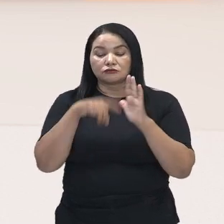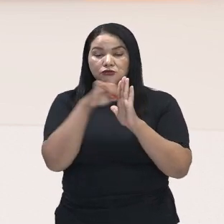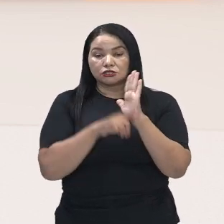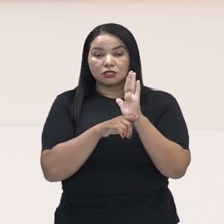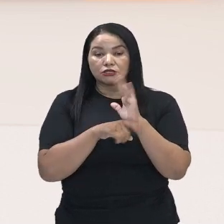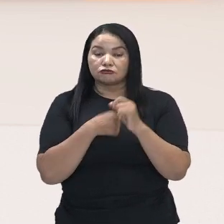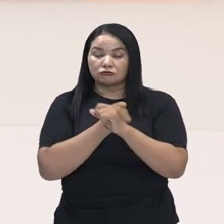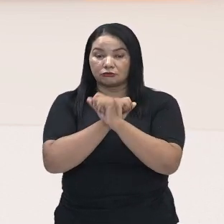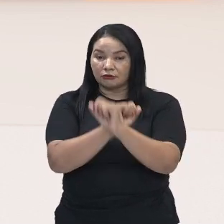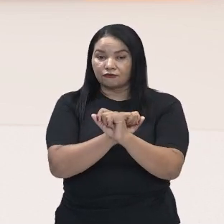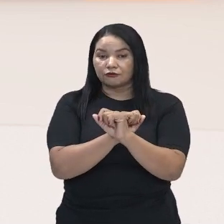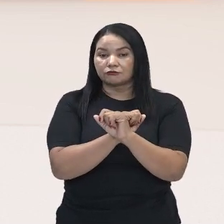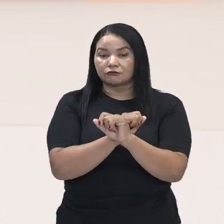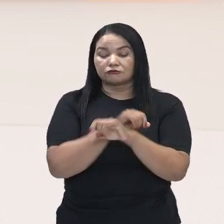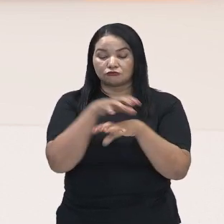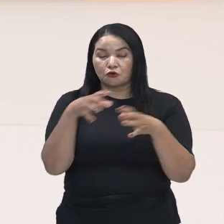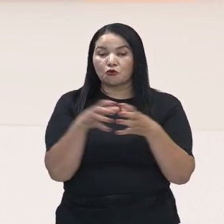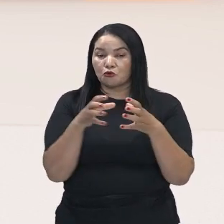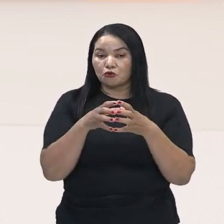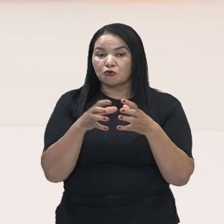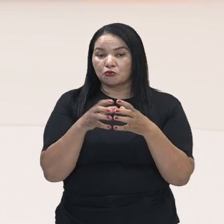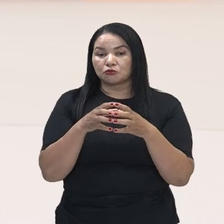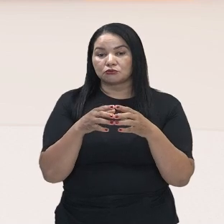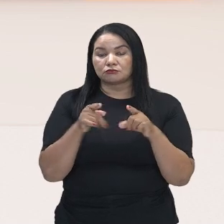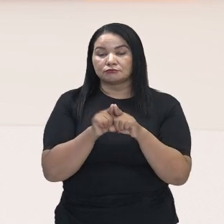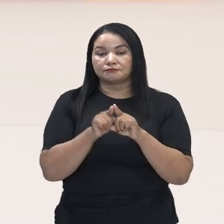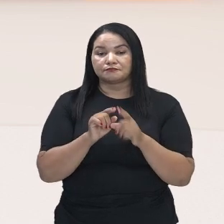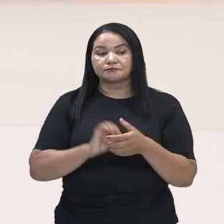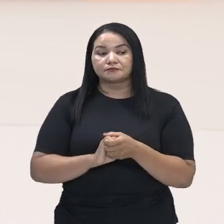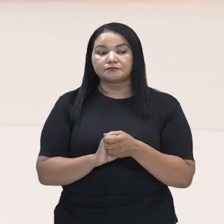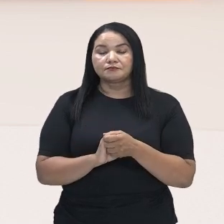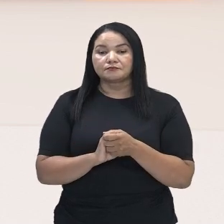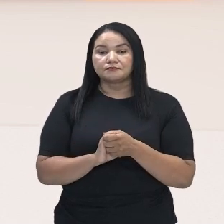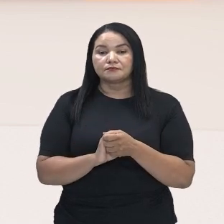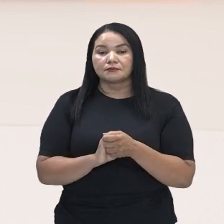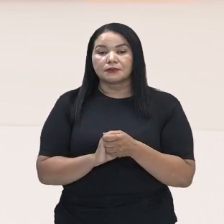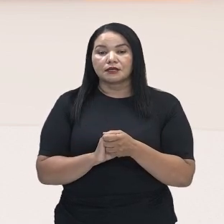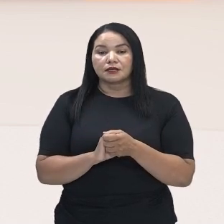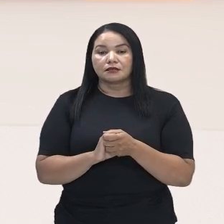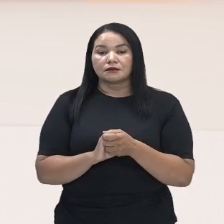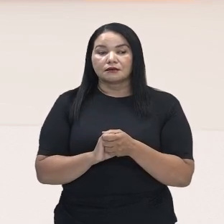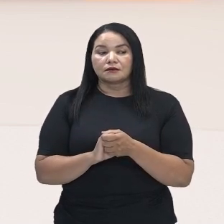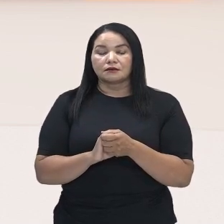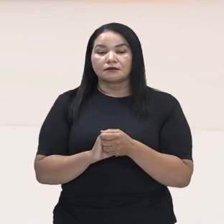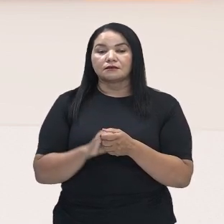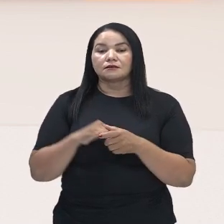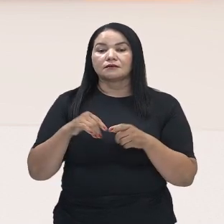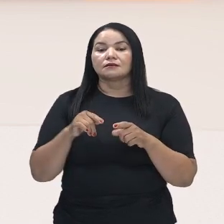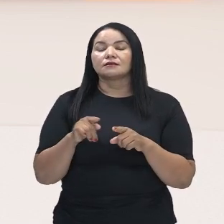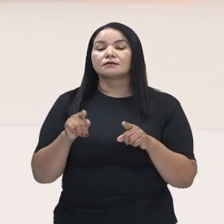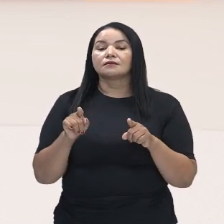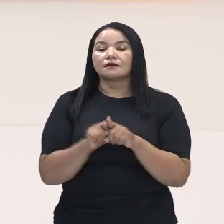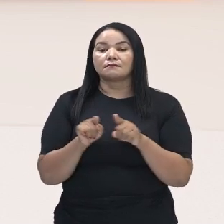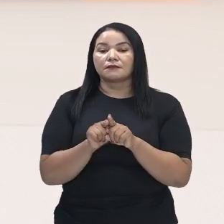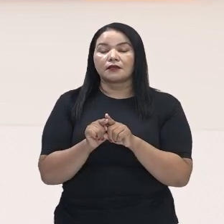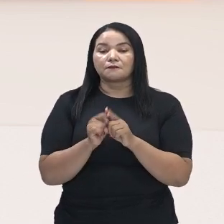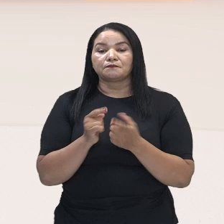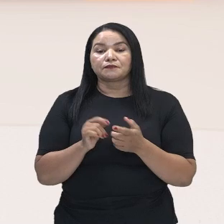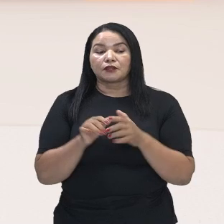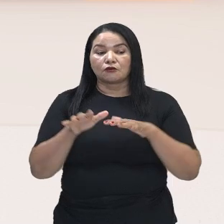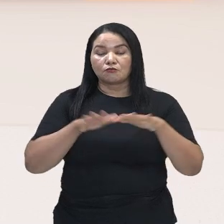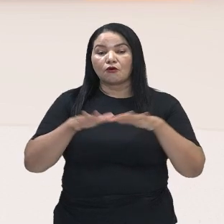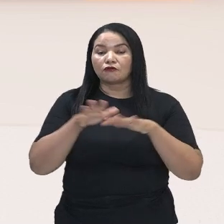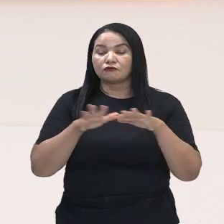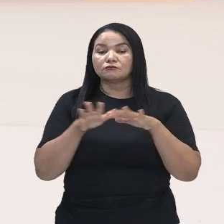Então, a gente tem aqui, nesse processo da Revolução Industrial, a gênese do movimento sindical,